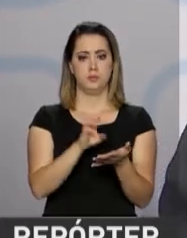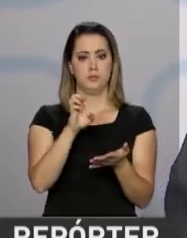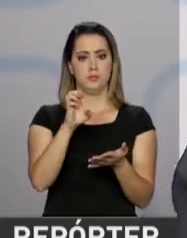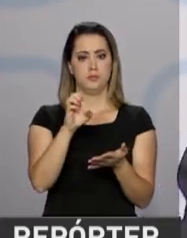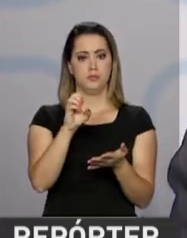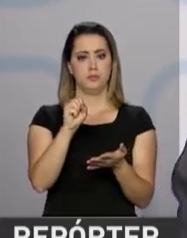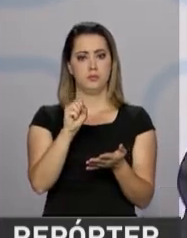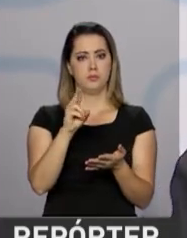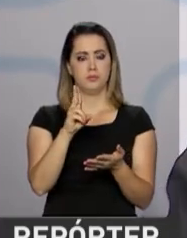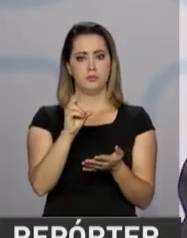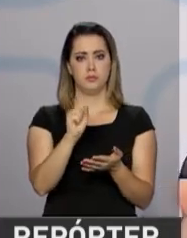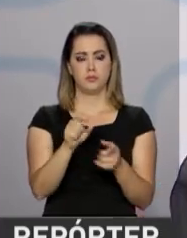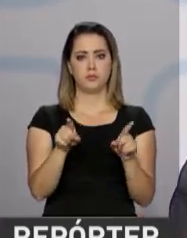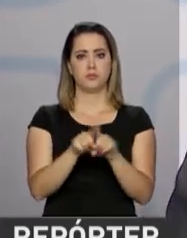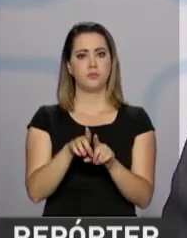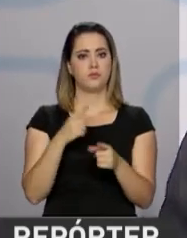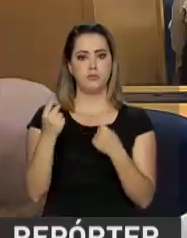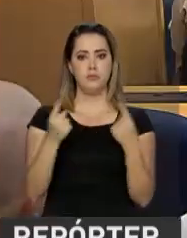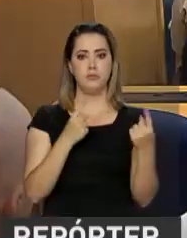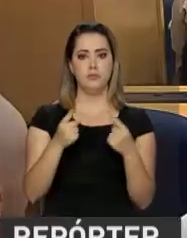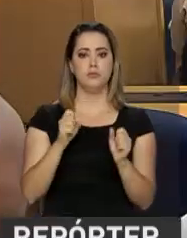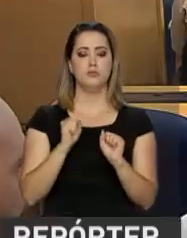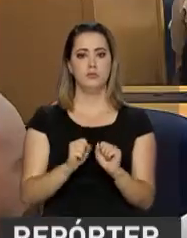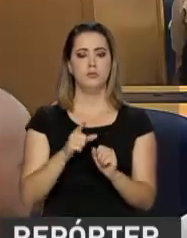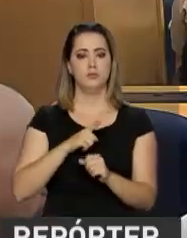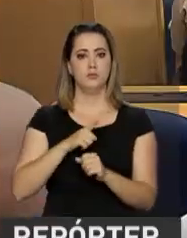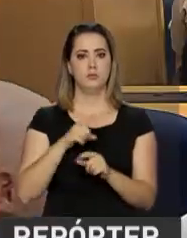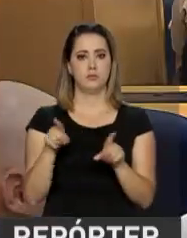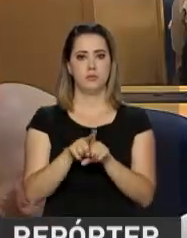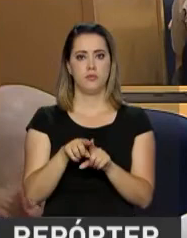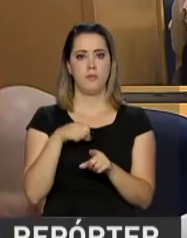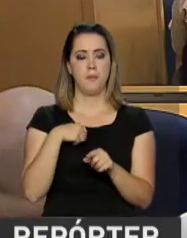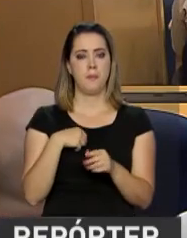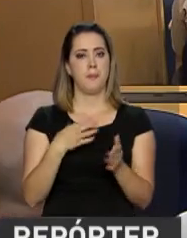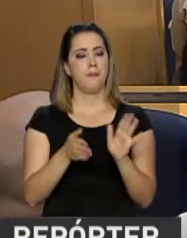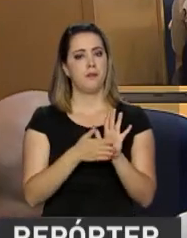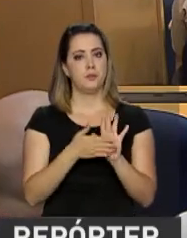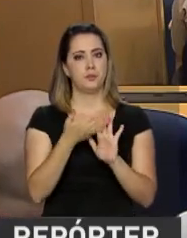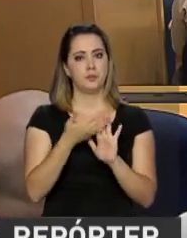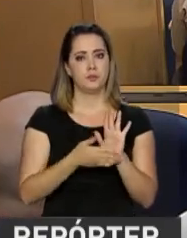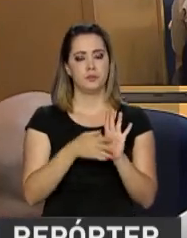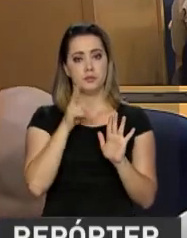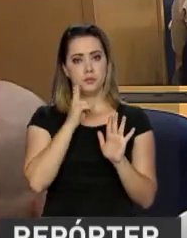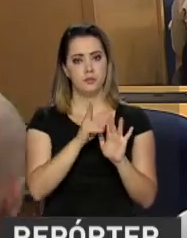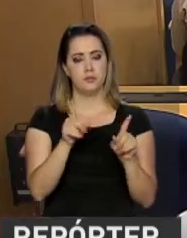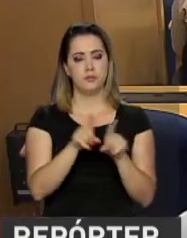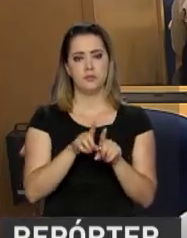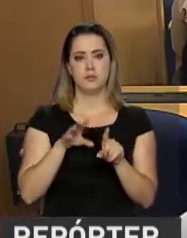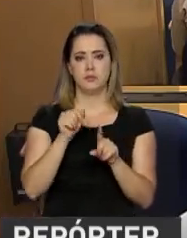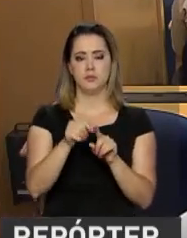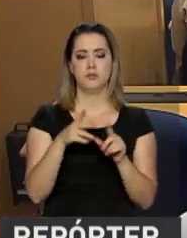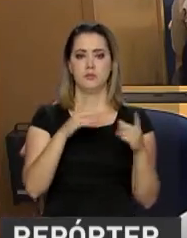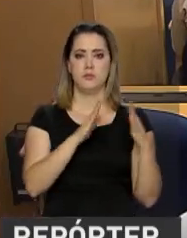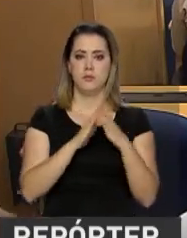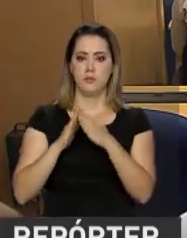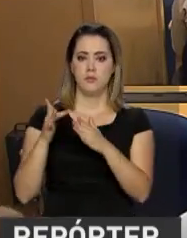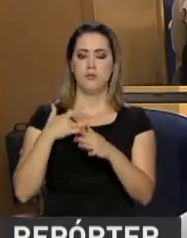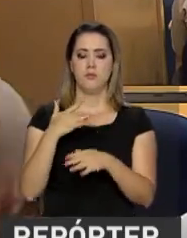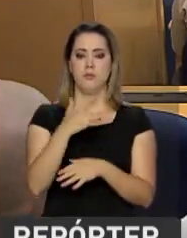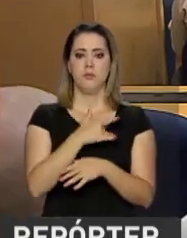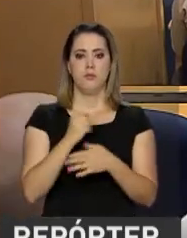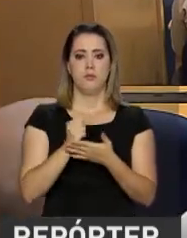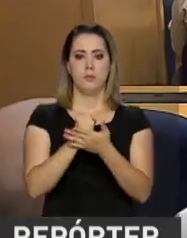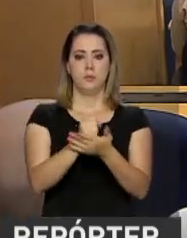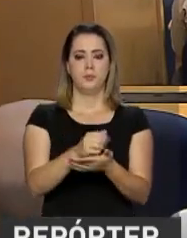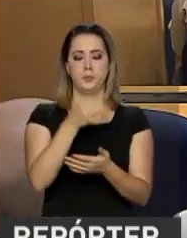saúde que está disponível no bolso de cada um a proposta prevê ainda que todas as unidades básicas de saúde passarão a